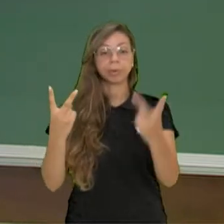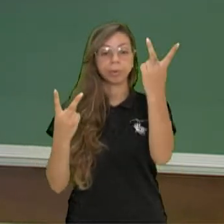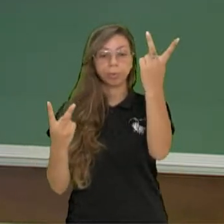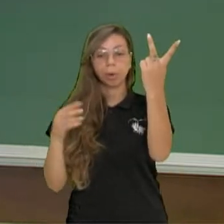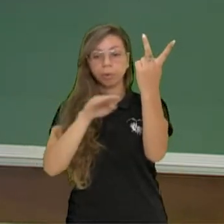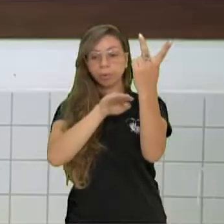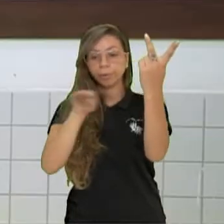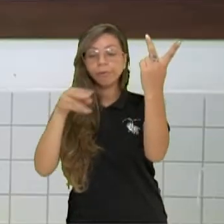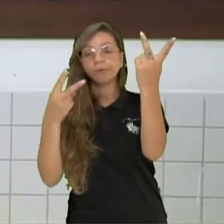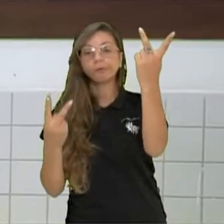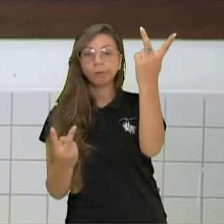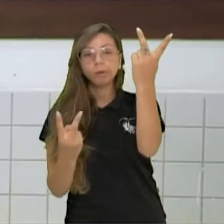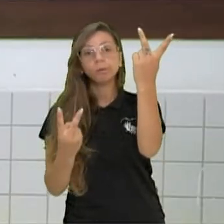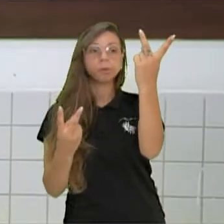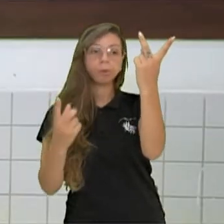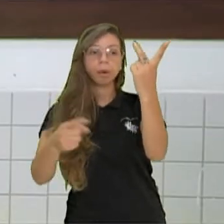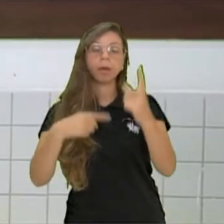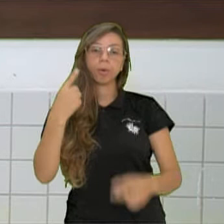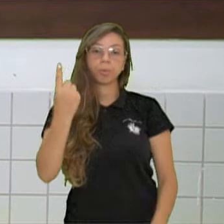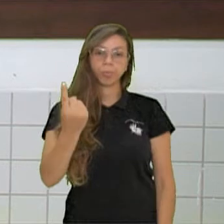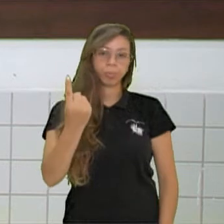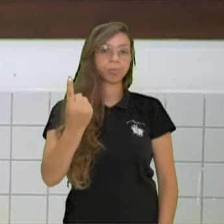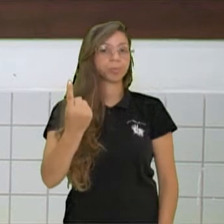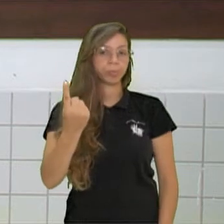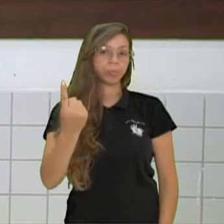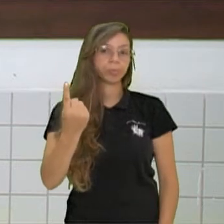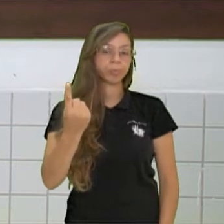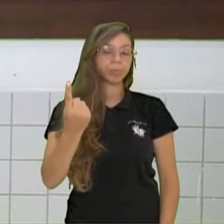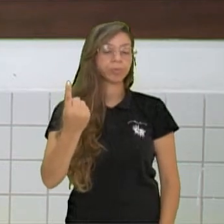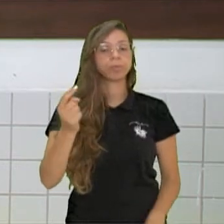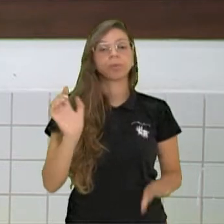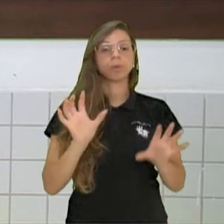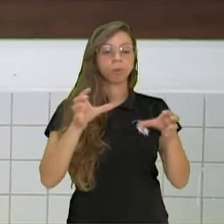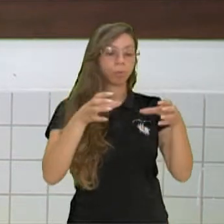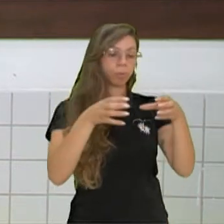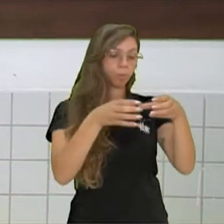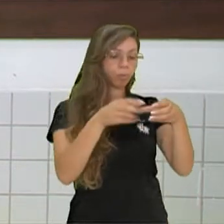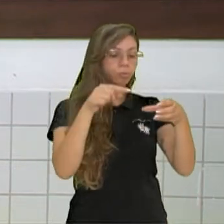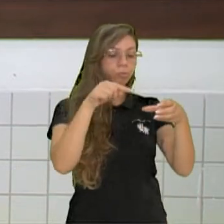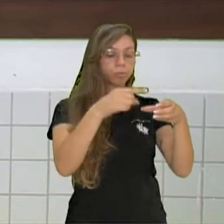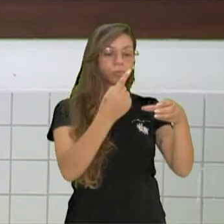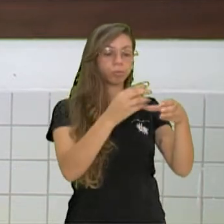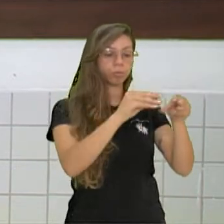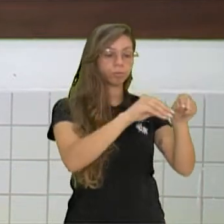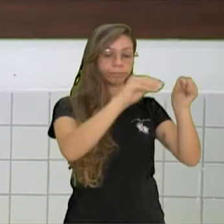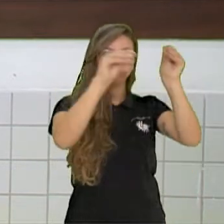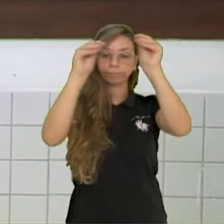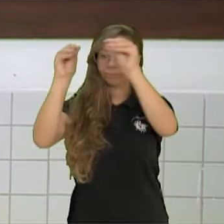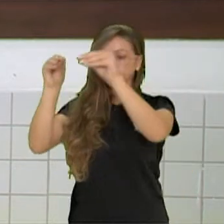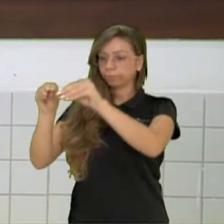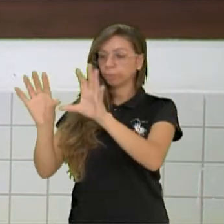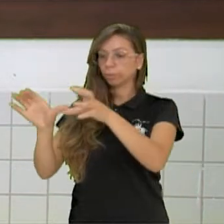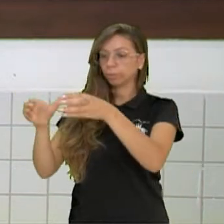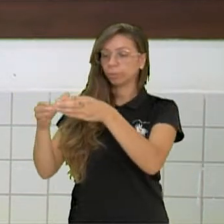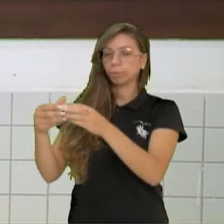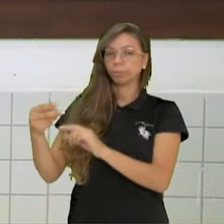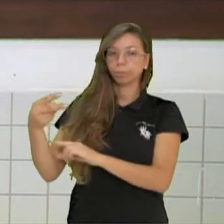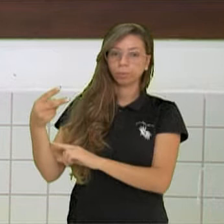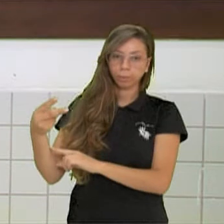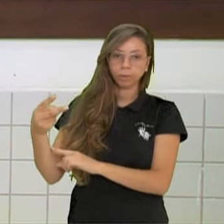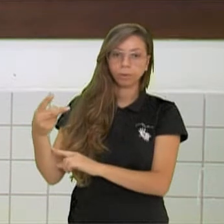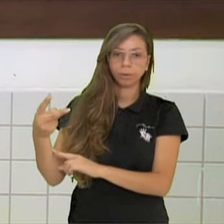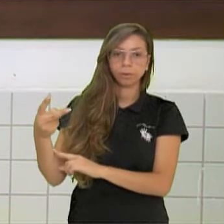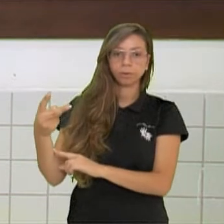Percebeu? A função natural pega um elemento do primeiro conjunto, leva como imagem, encontra, né?